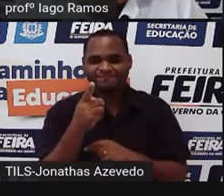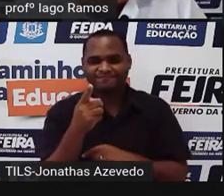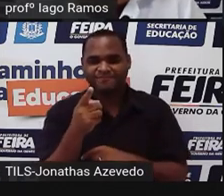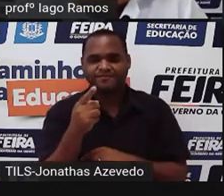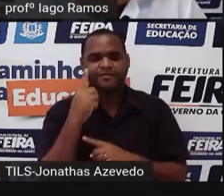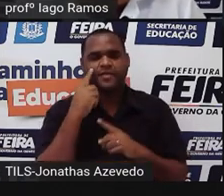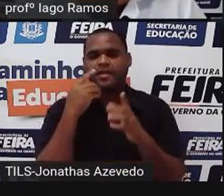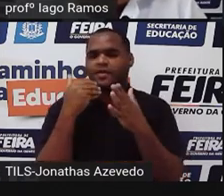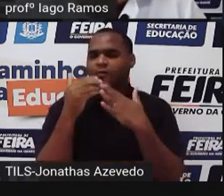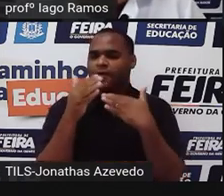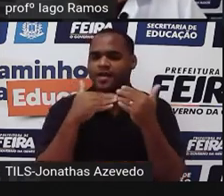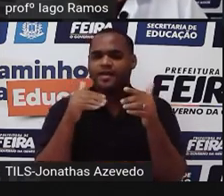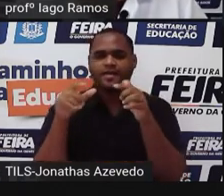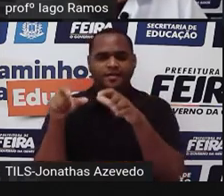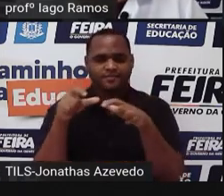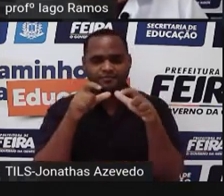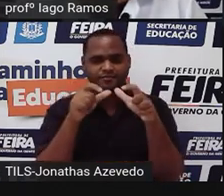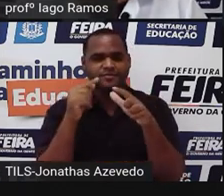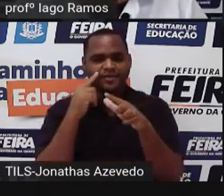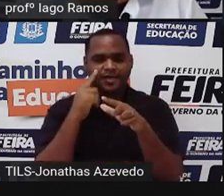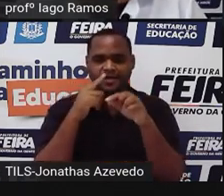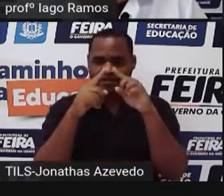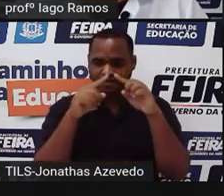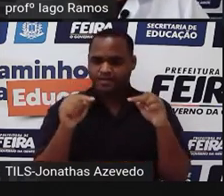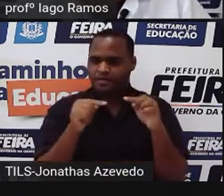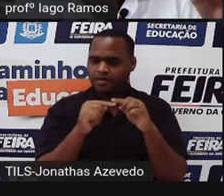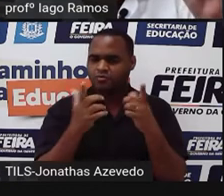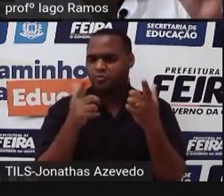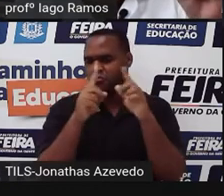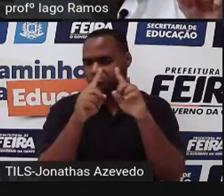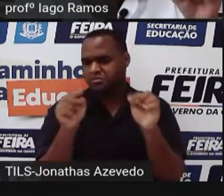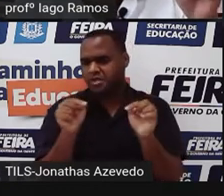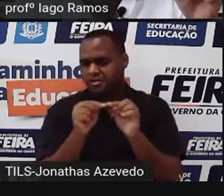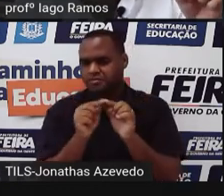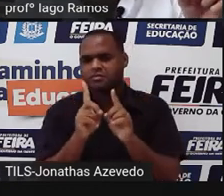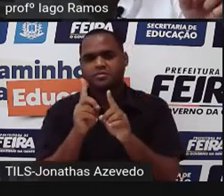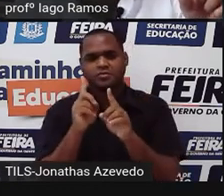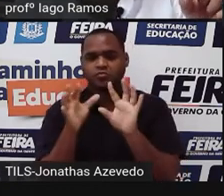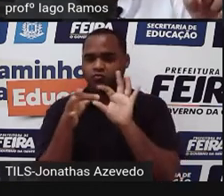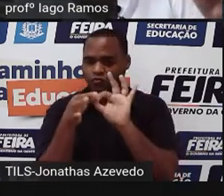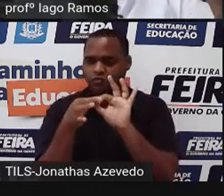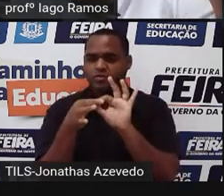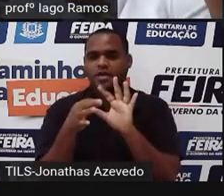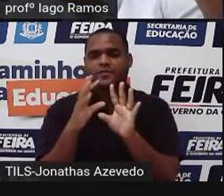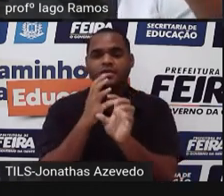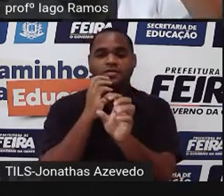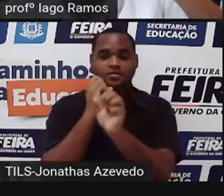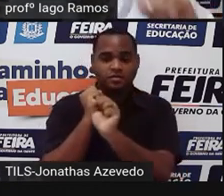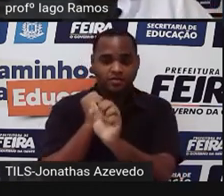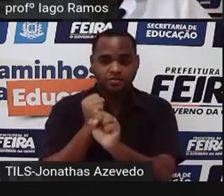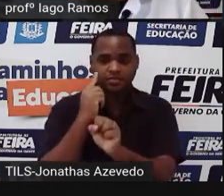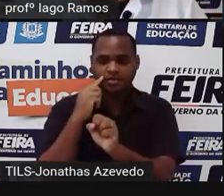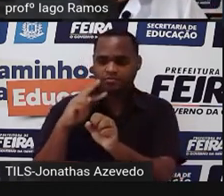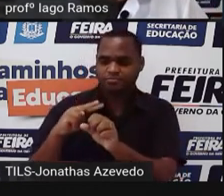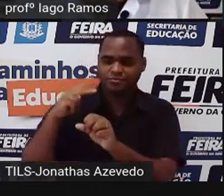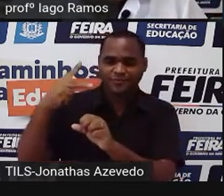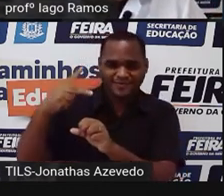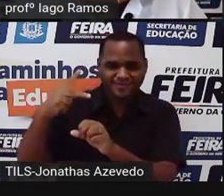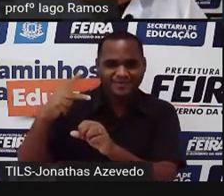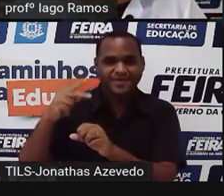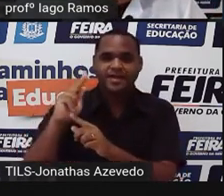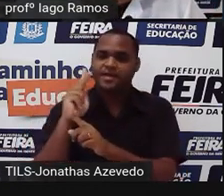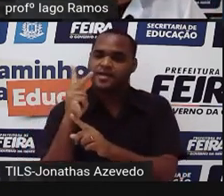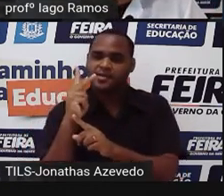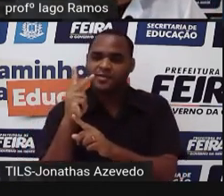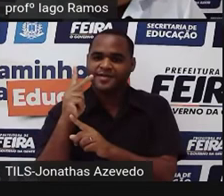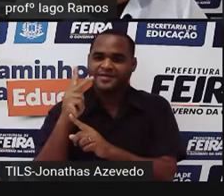qualquer triângulo retângulo, quando você fizer a medida da hipotenusa elevado a 2,